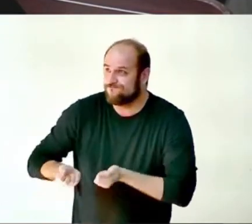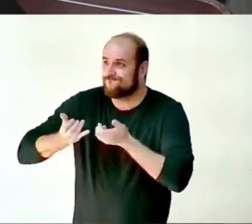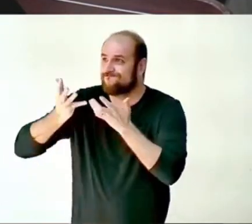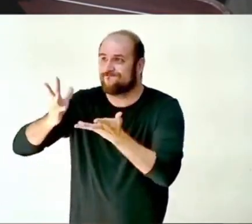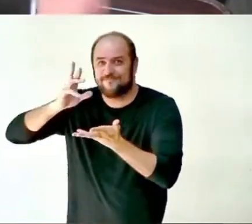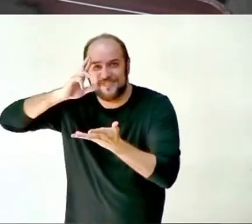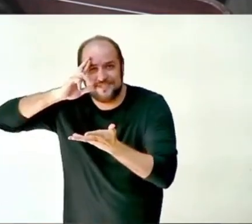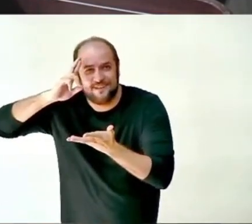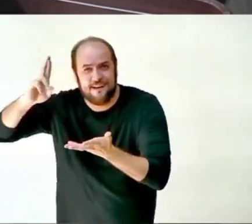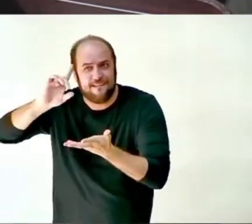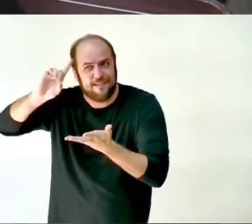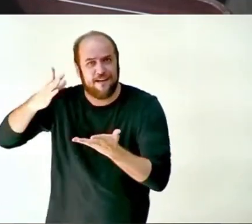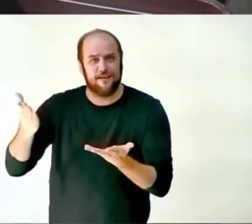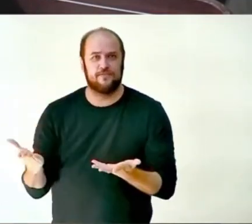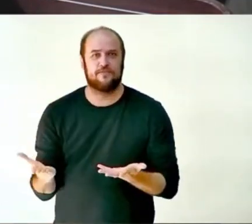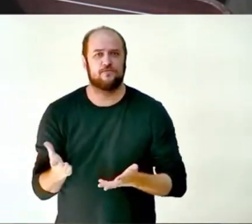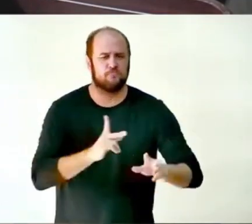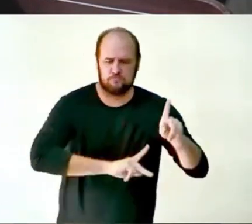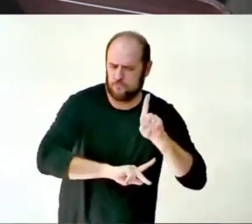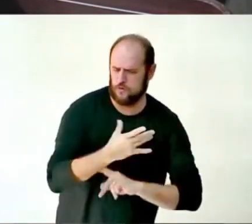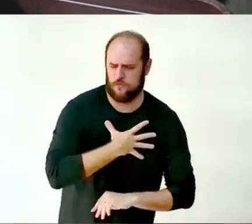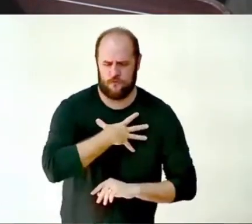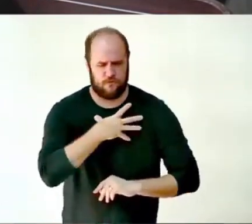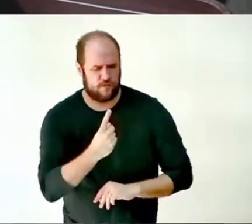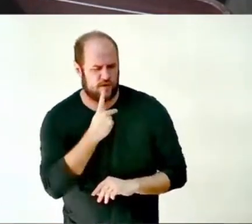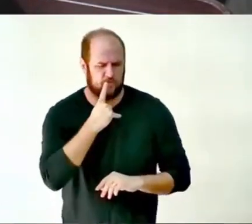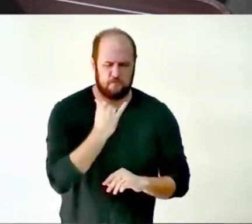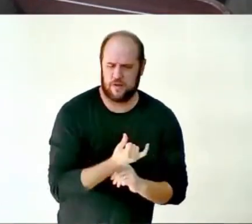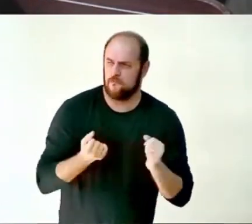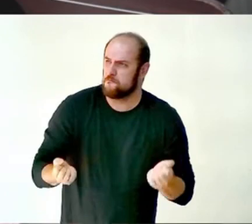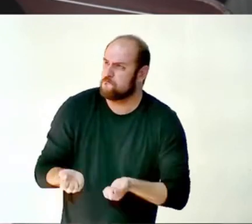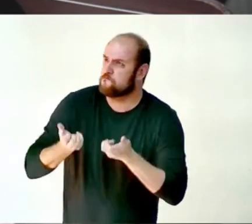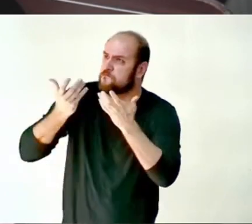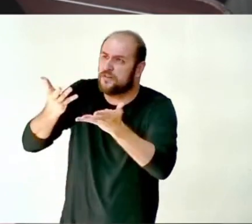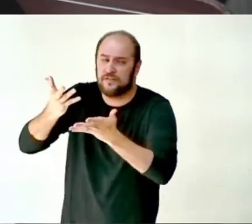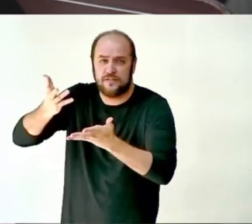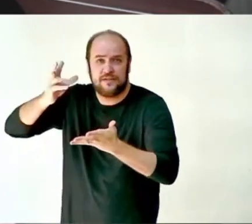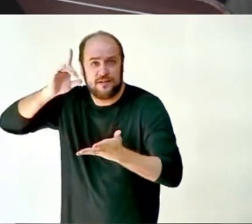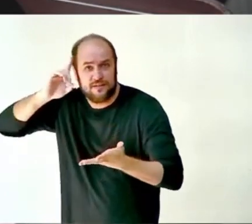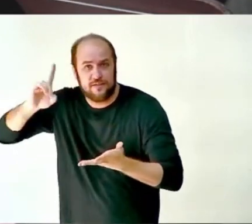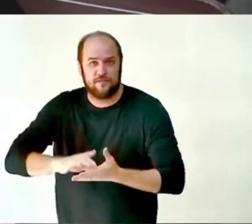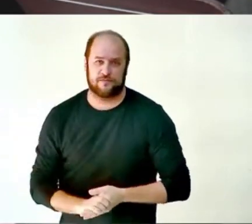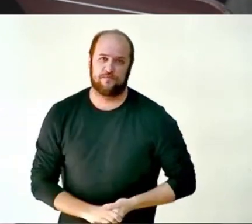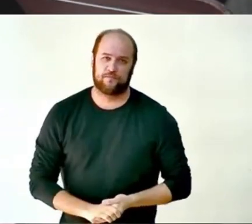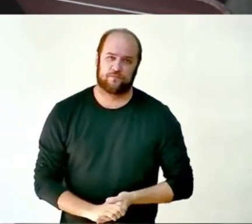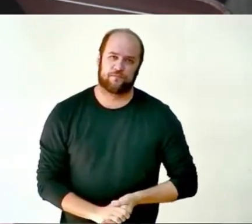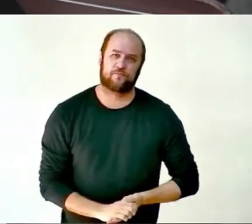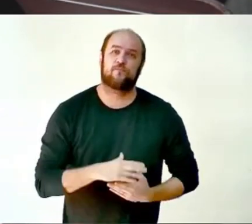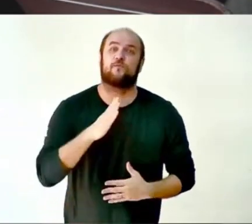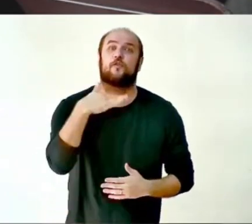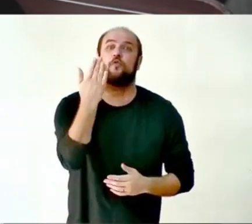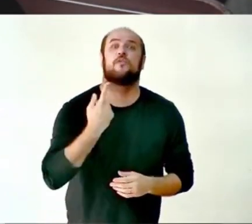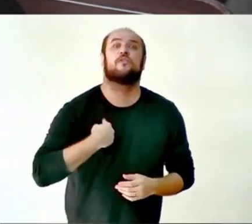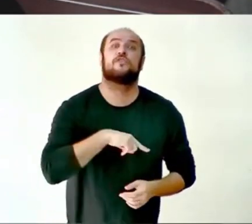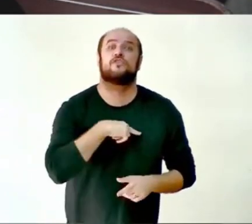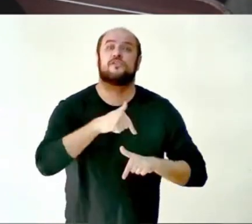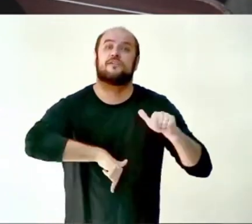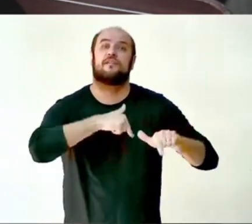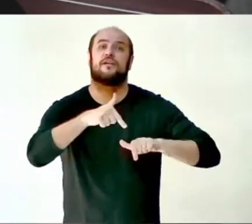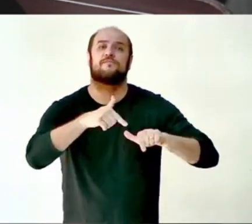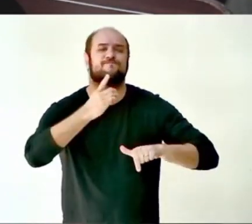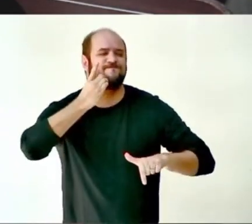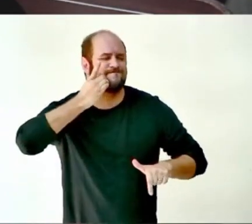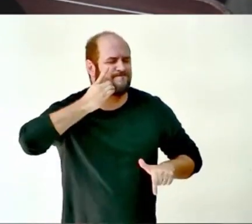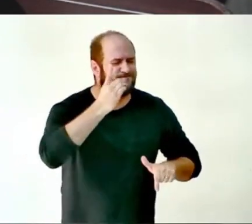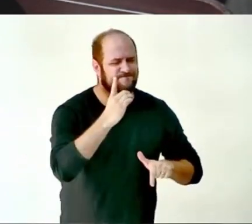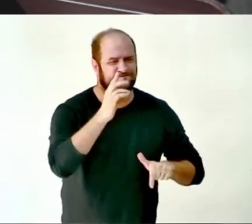dos pais, dos filhos para Deus. E trabalhar para Deus é o nosso privilégio. Quando é que nós trabalhamos? No dia do Senhor,